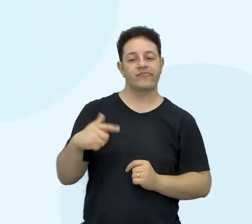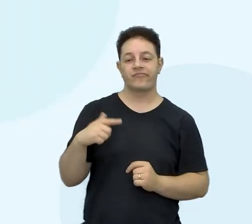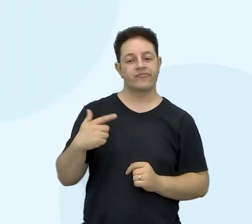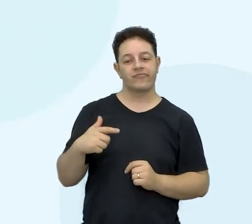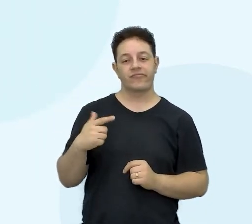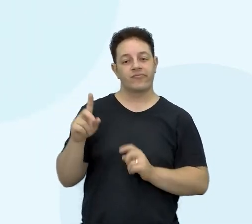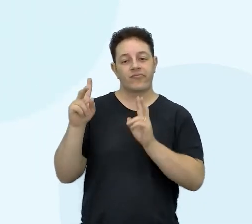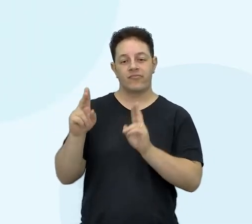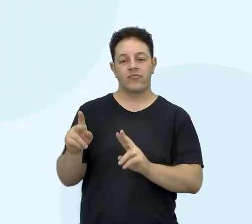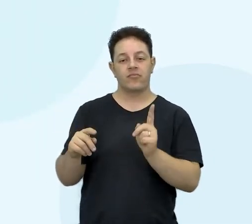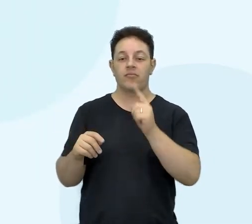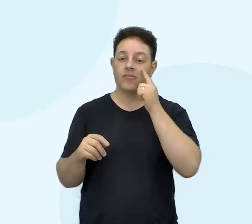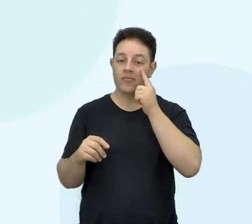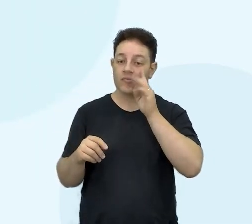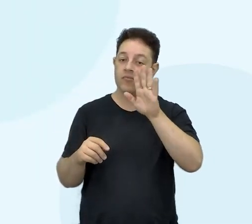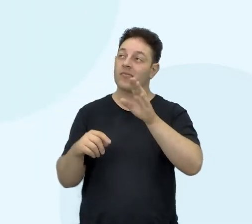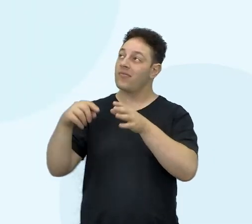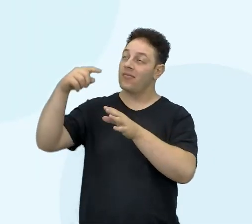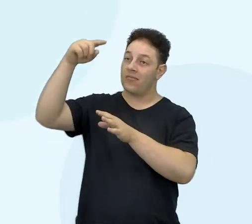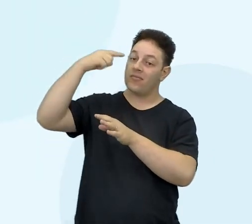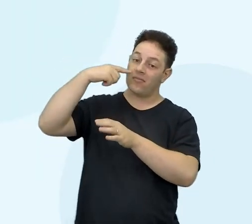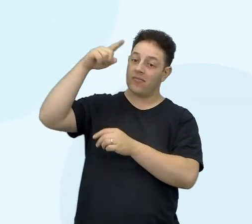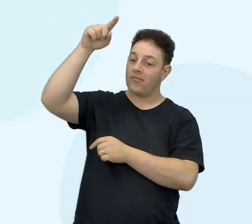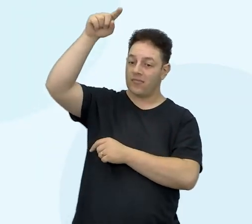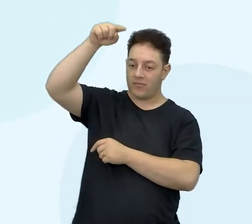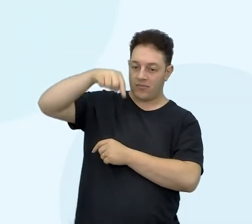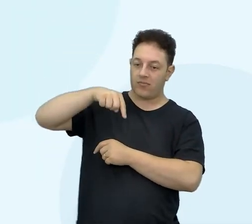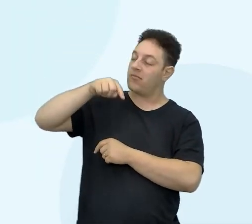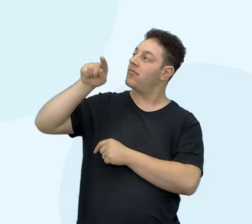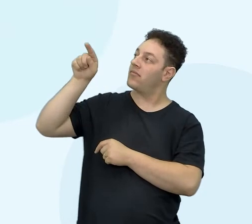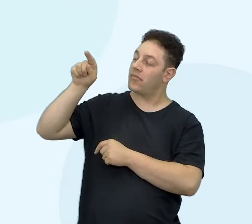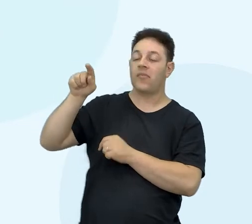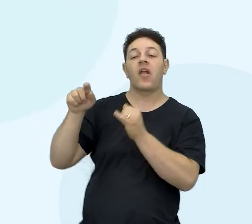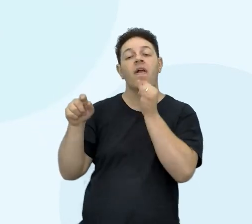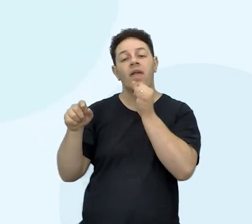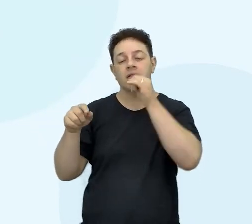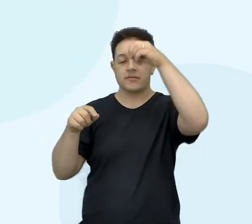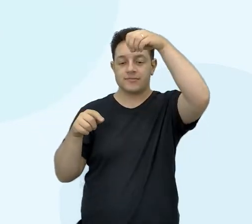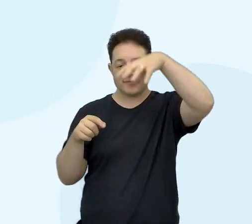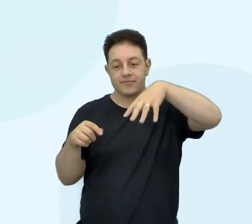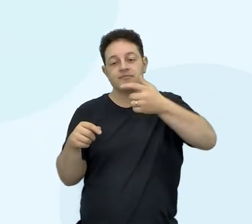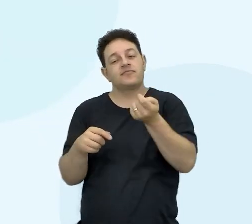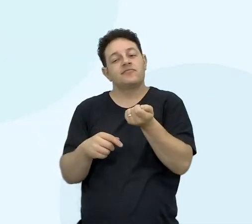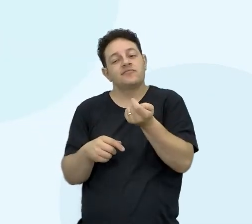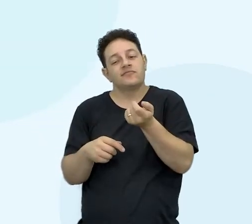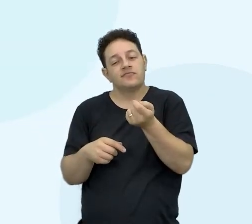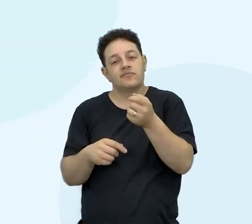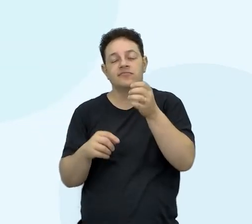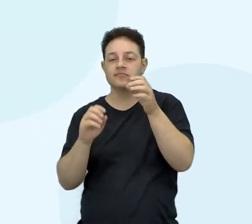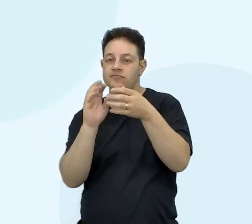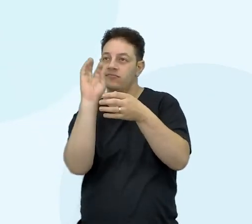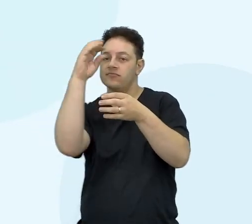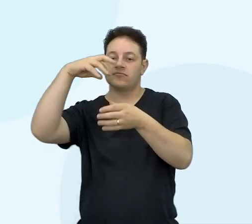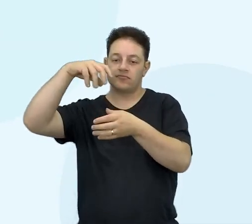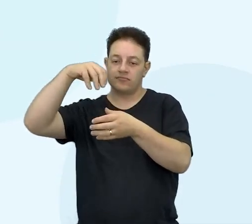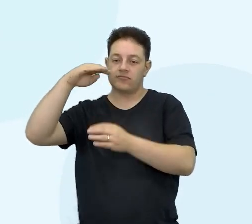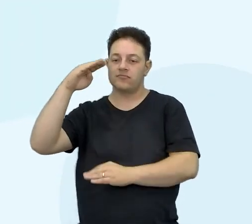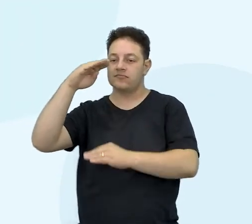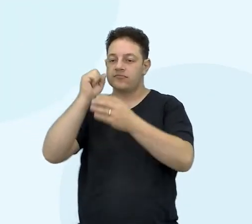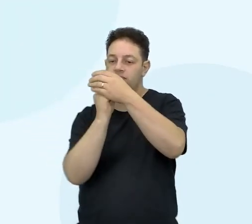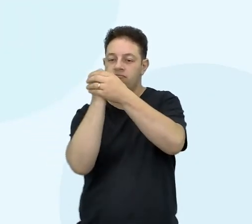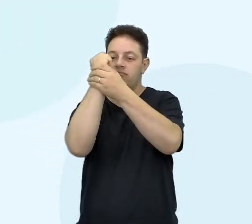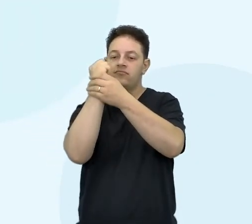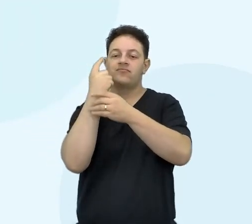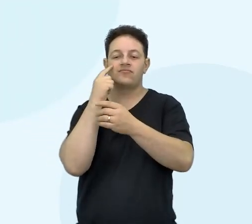o mesmo efeito, né? Isso indicando os raios aí, é só um esquema para você entender do que é que se trata as nossas conversas